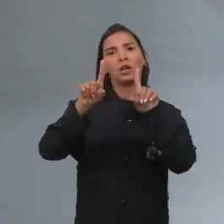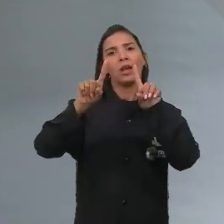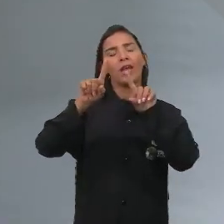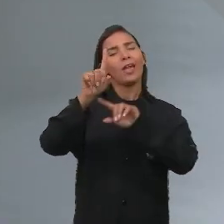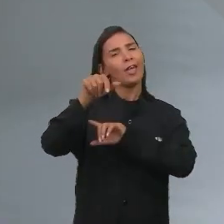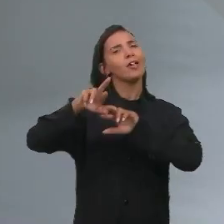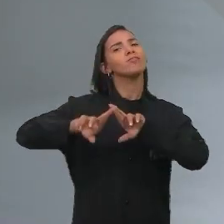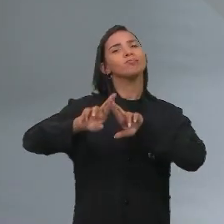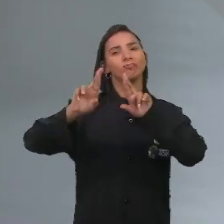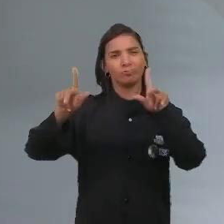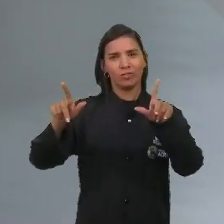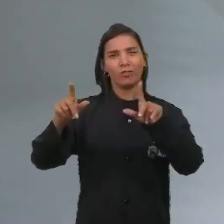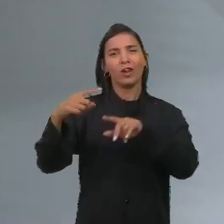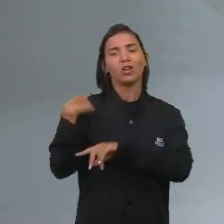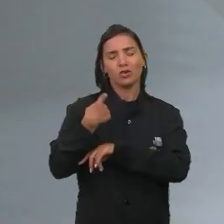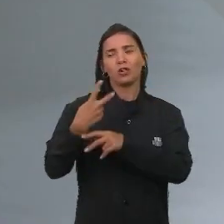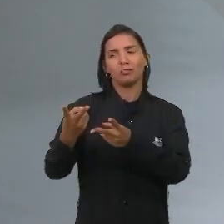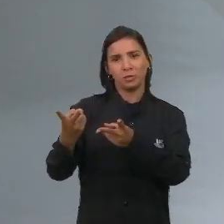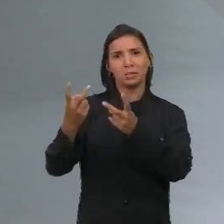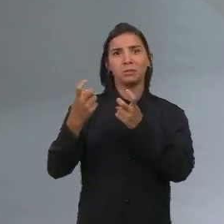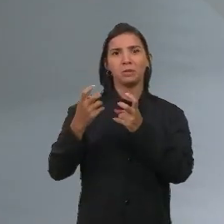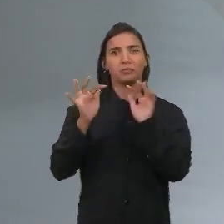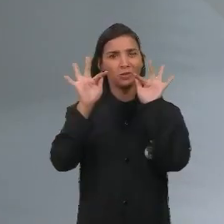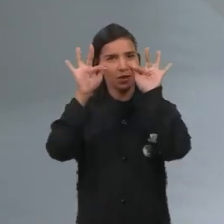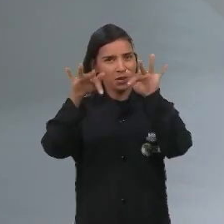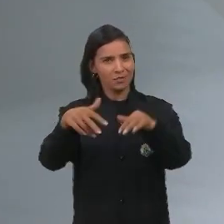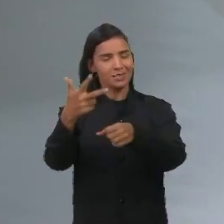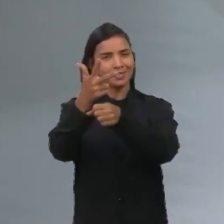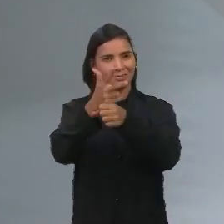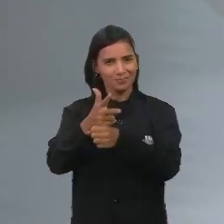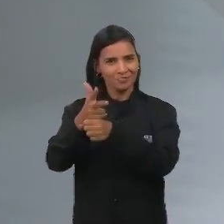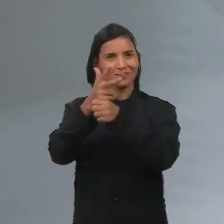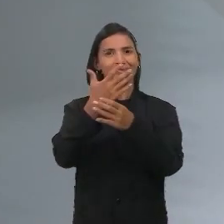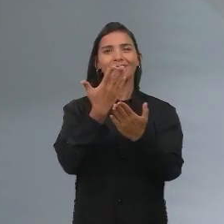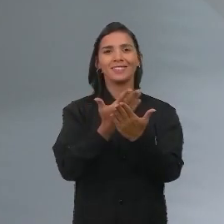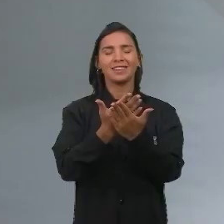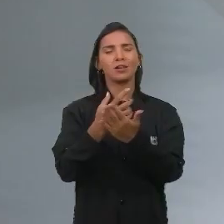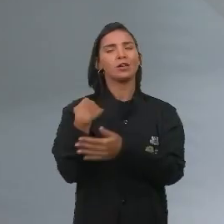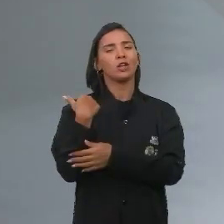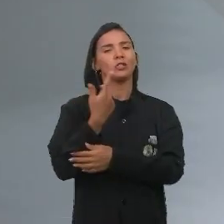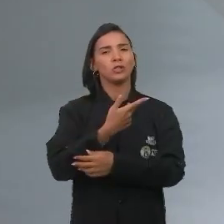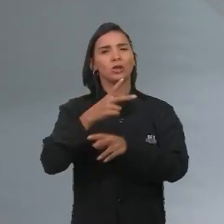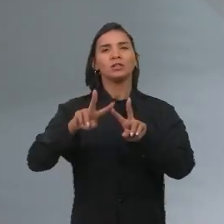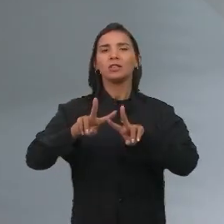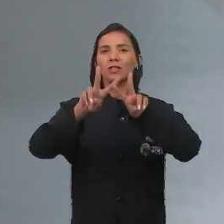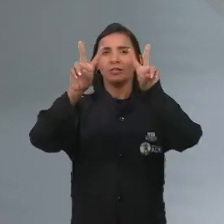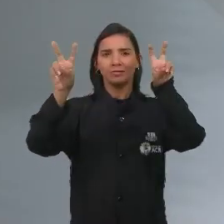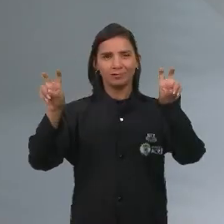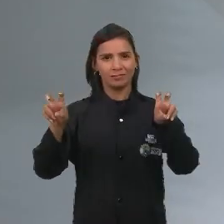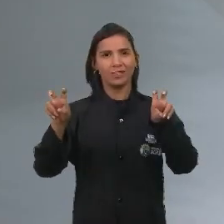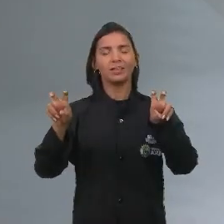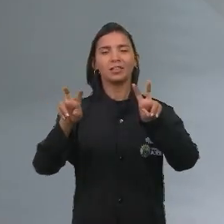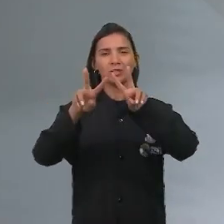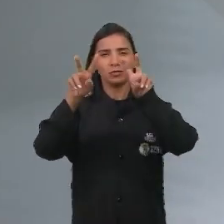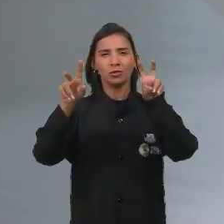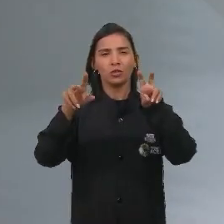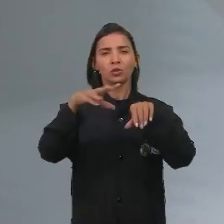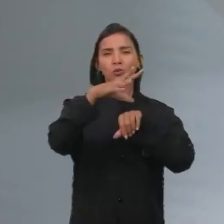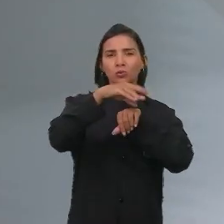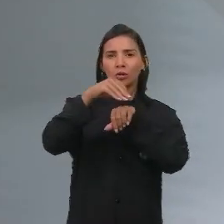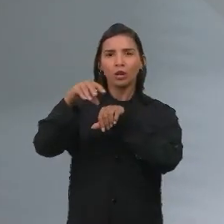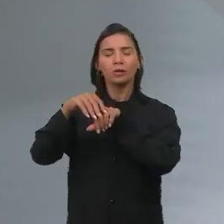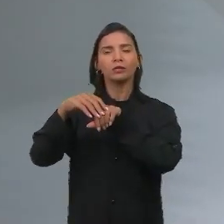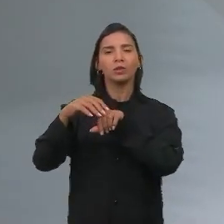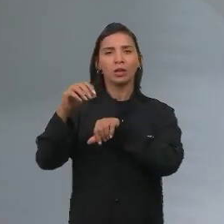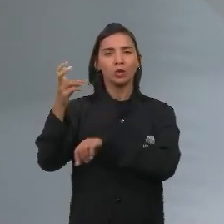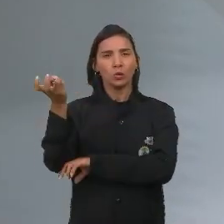ainda mais evidentes. Eu finalizo esta videoaula em que nós tratamos a respeito do objeto de conhecimento, cultura